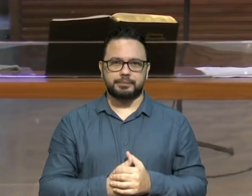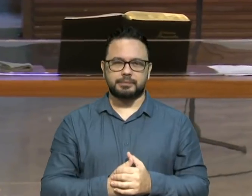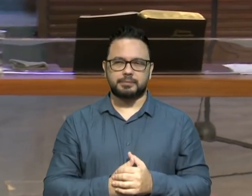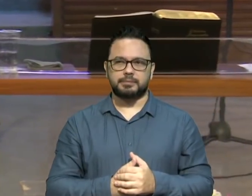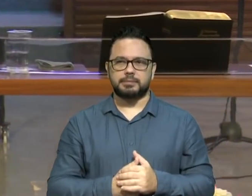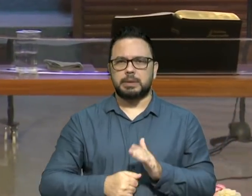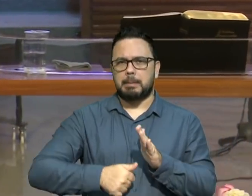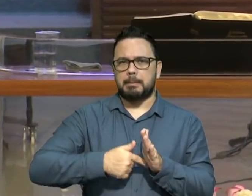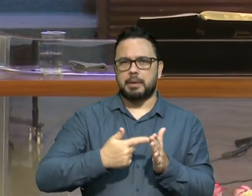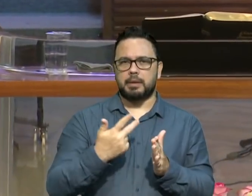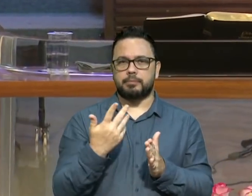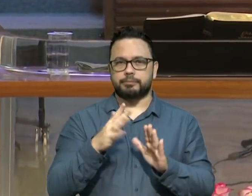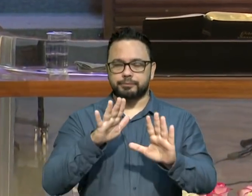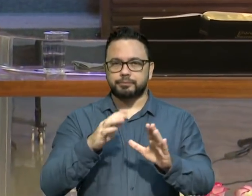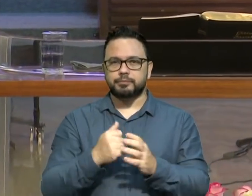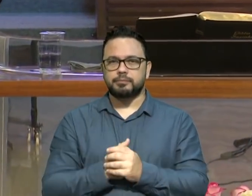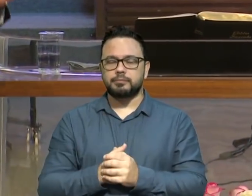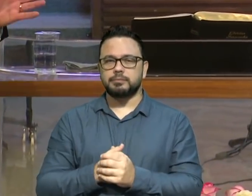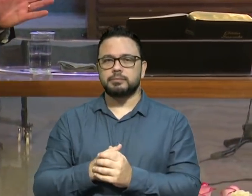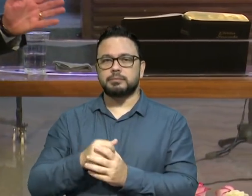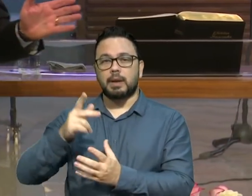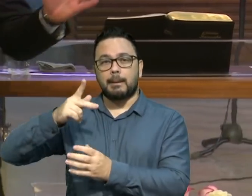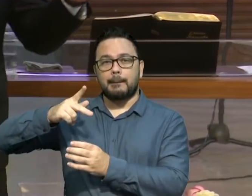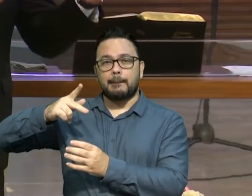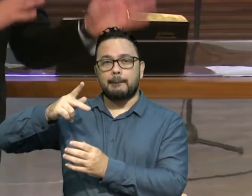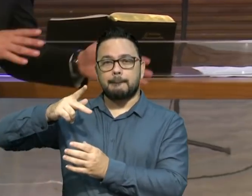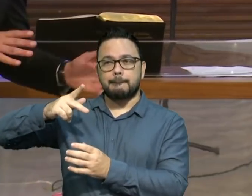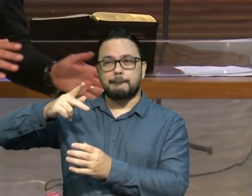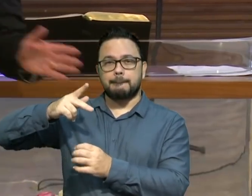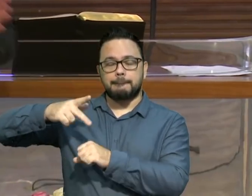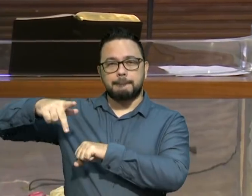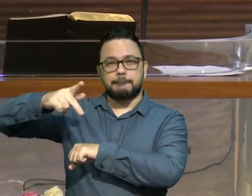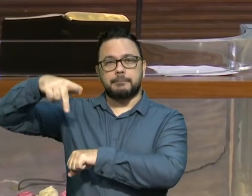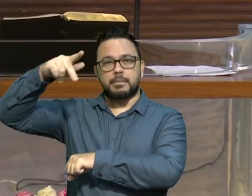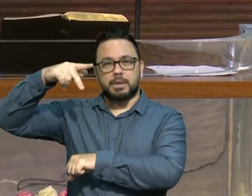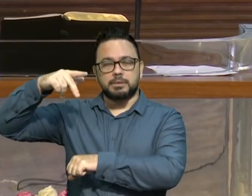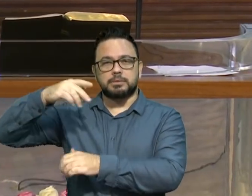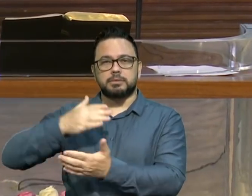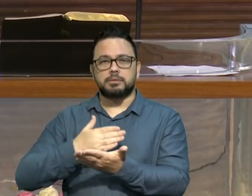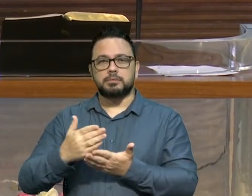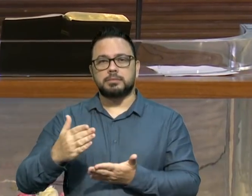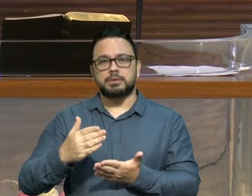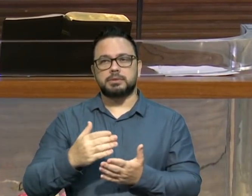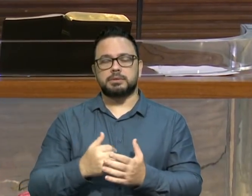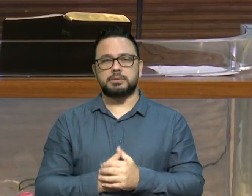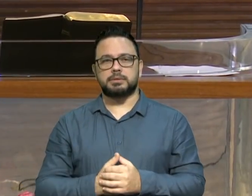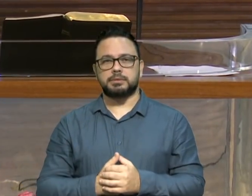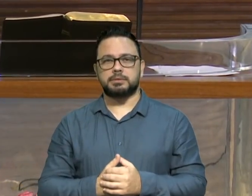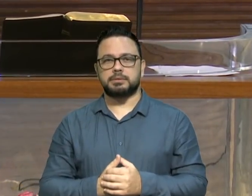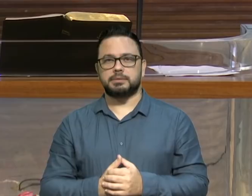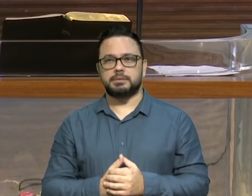a Páscoa se realizava no dia catorze do mês de Nissan o mês de abibe